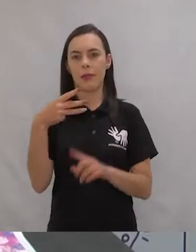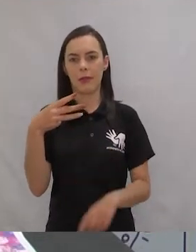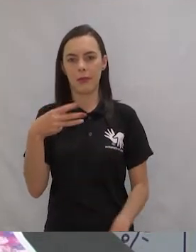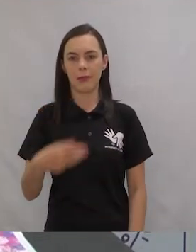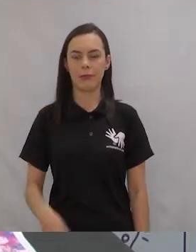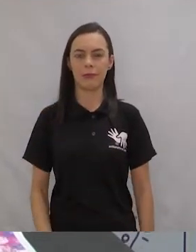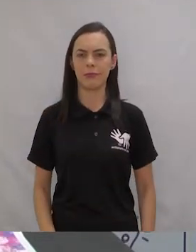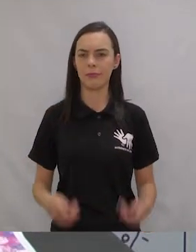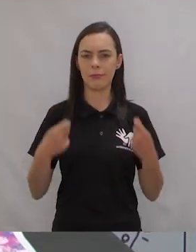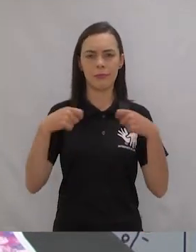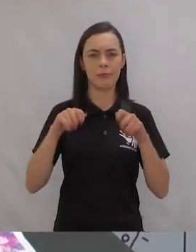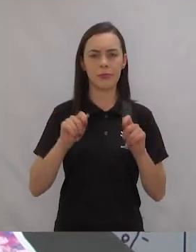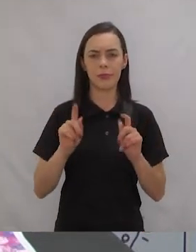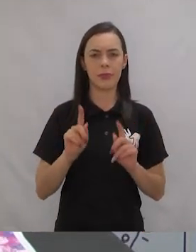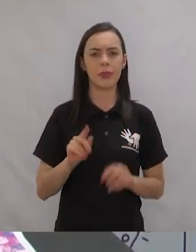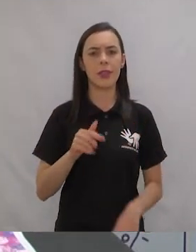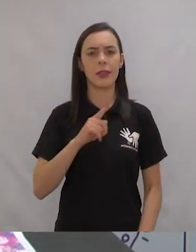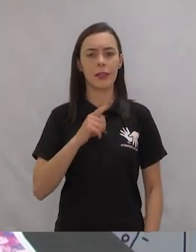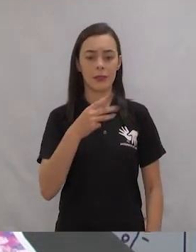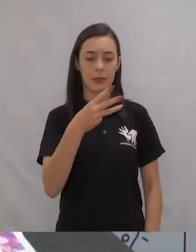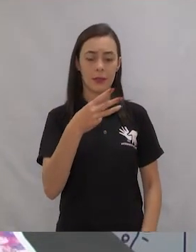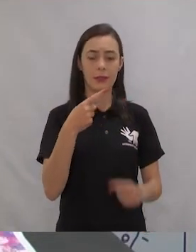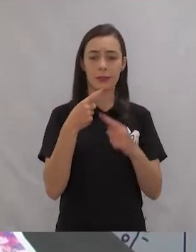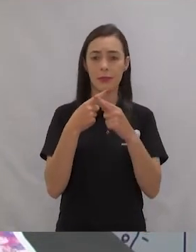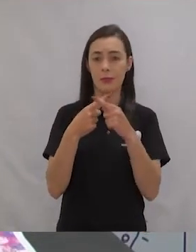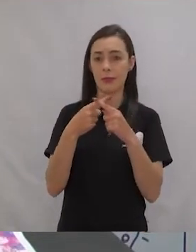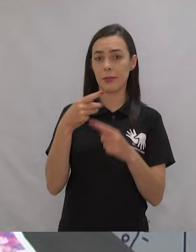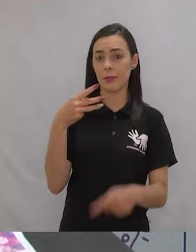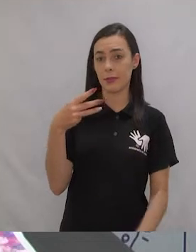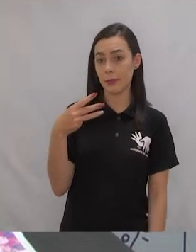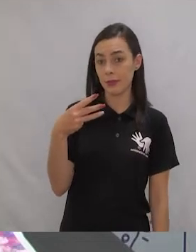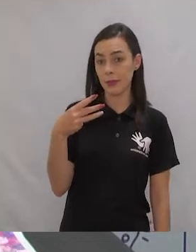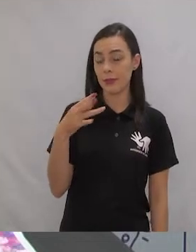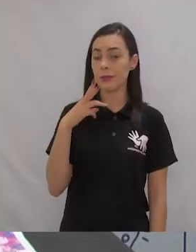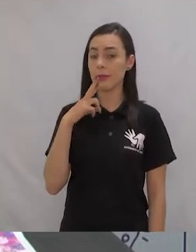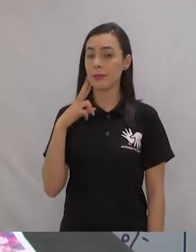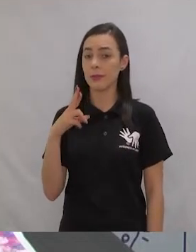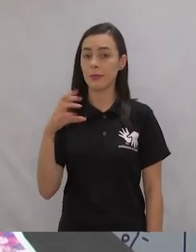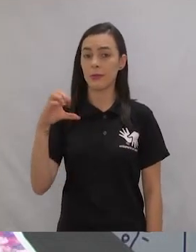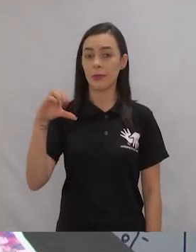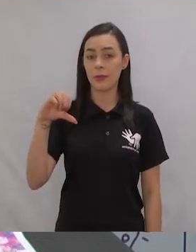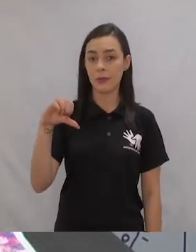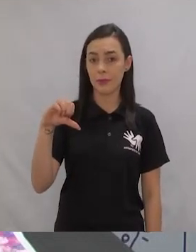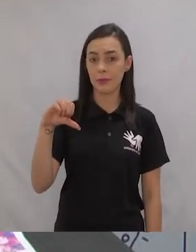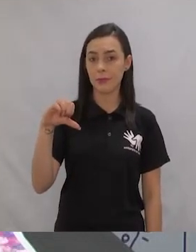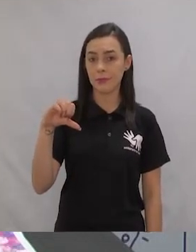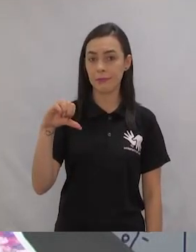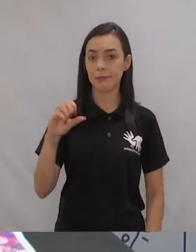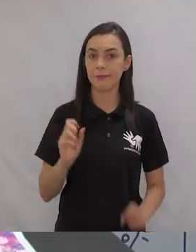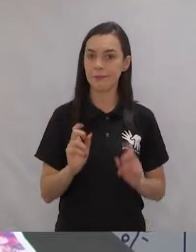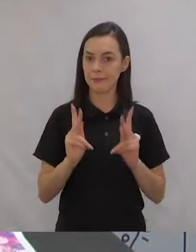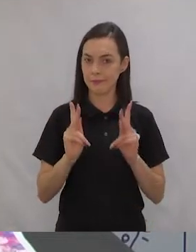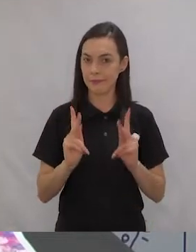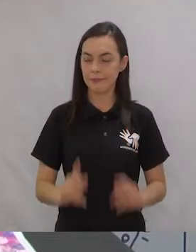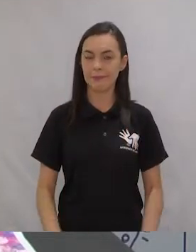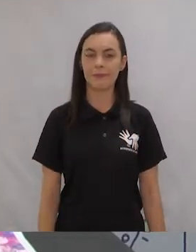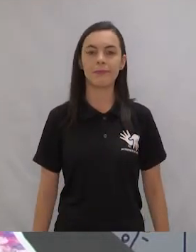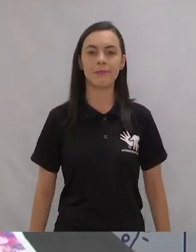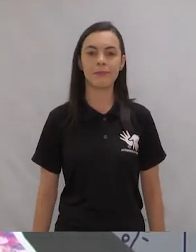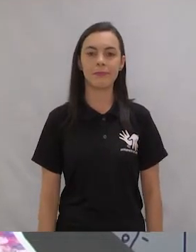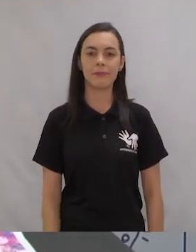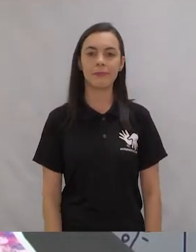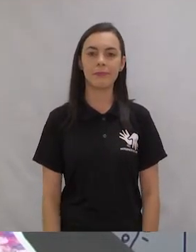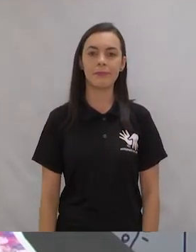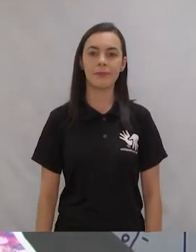3. Eu tenho 3 vezes o número 3, que o valor é 9 do resultado,